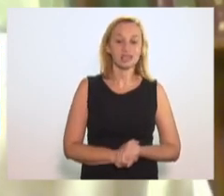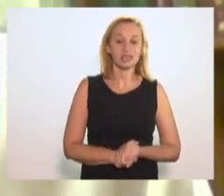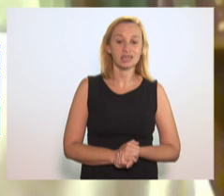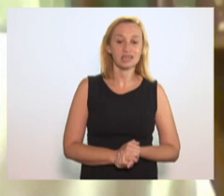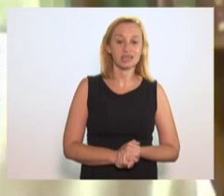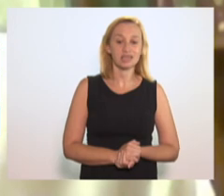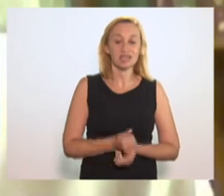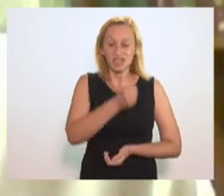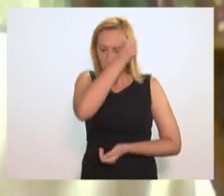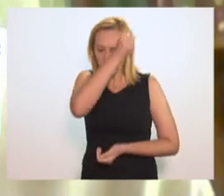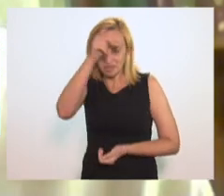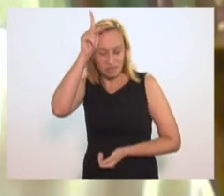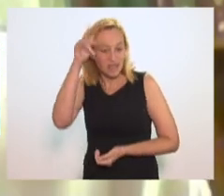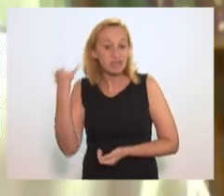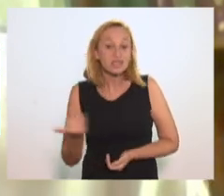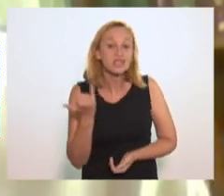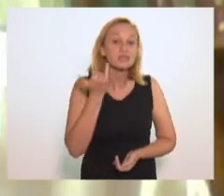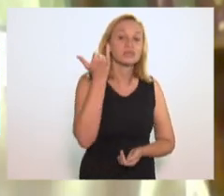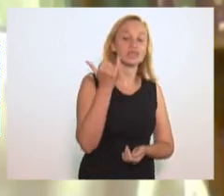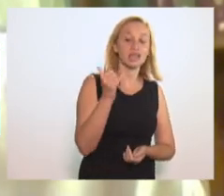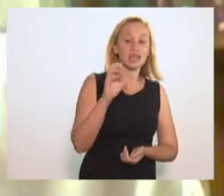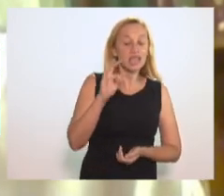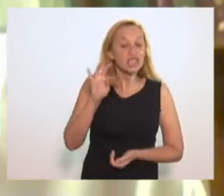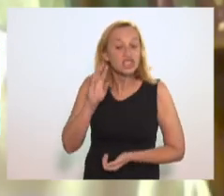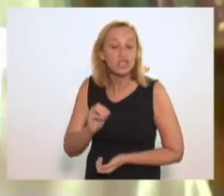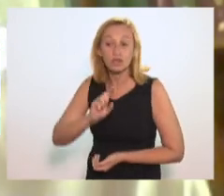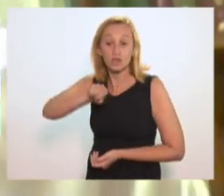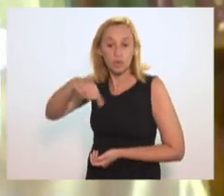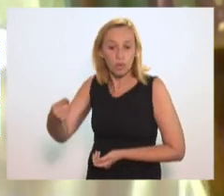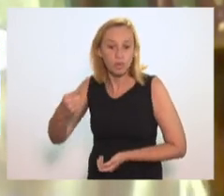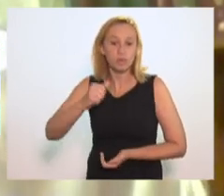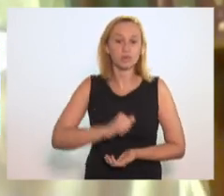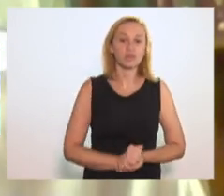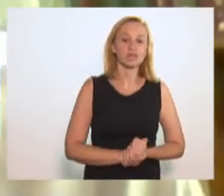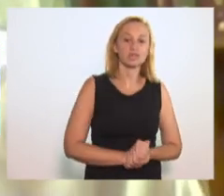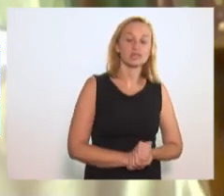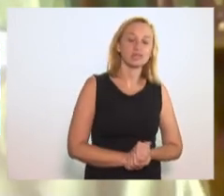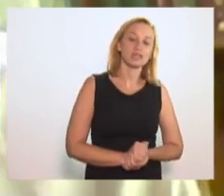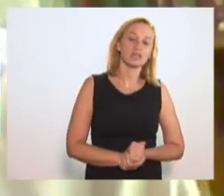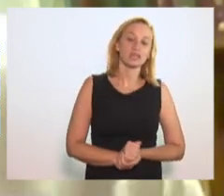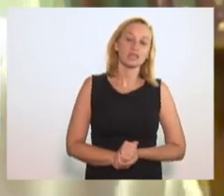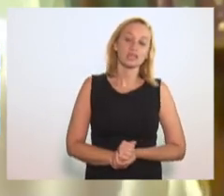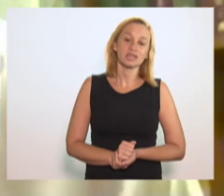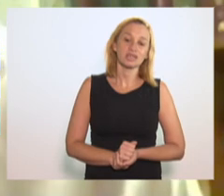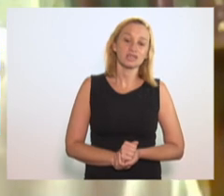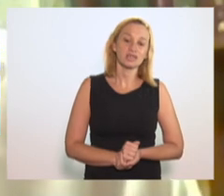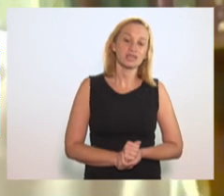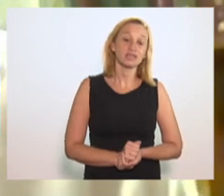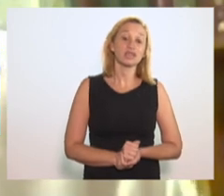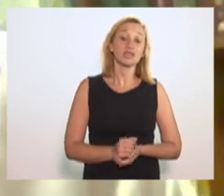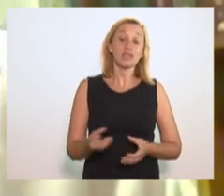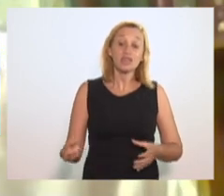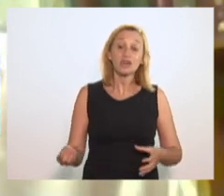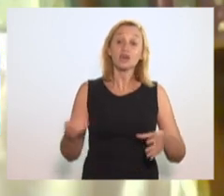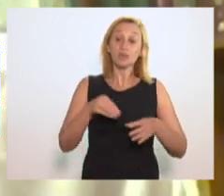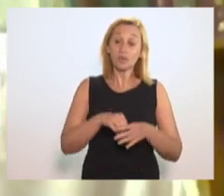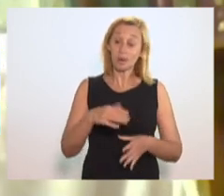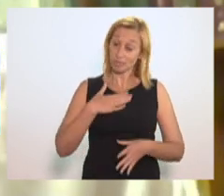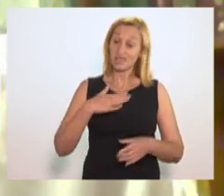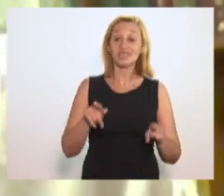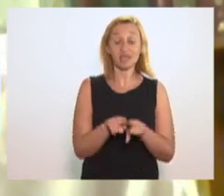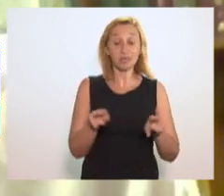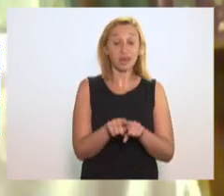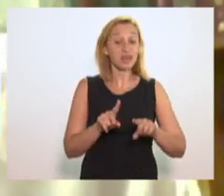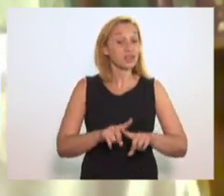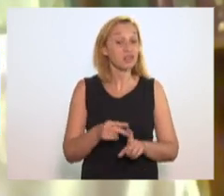prefeitos importantes como Castrioto Paulo Hates Dratacóis e me incluo nesse rol mas não poderia